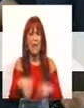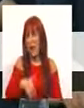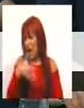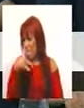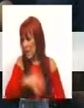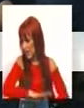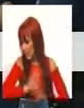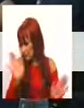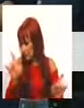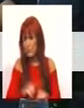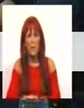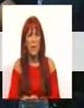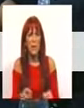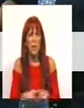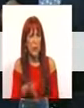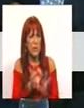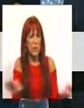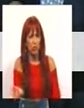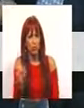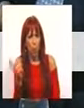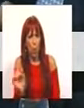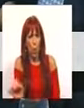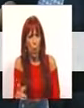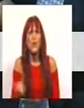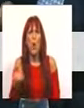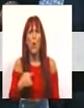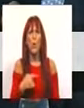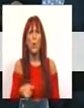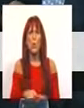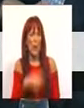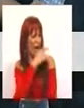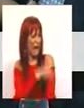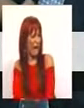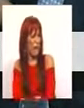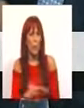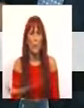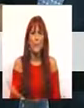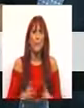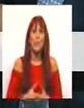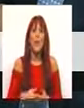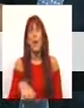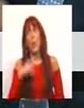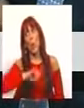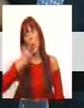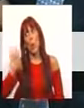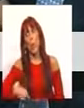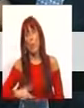lamentável, com uma falta de seriedade, mesmo a roçar o ridículo.